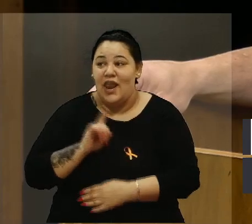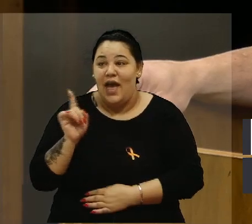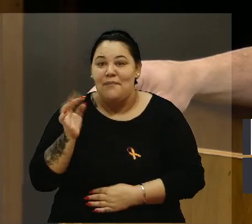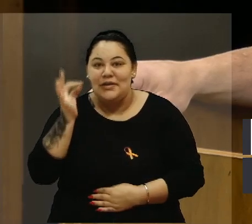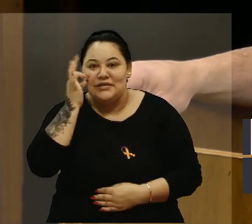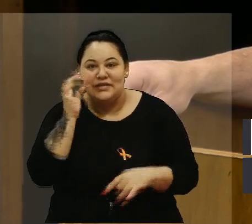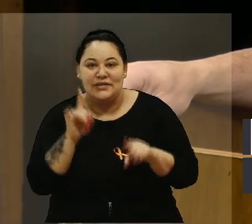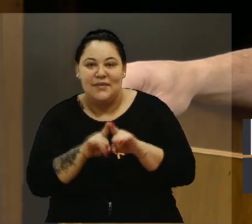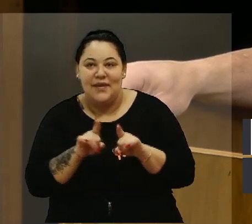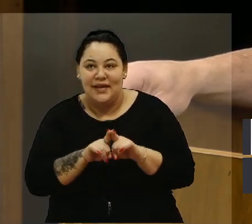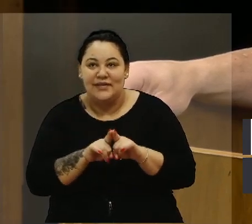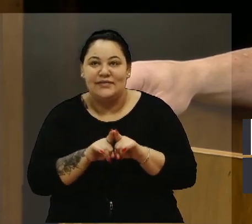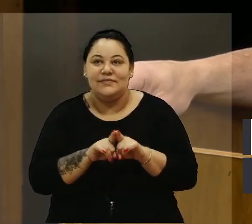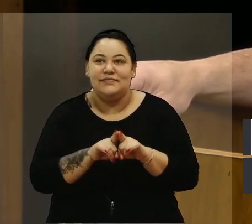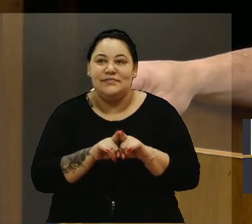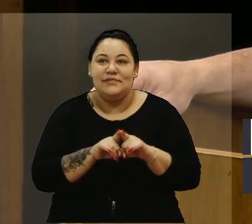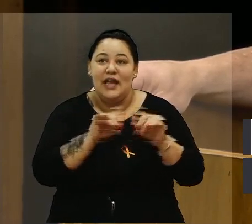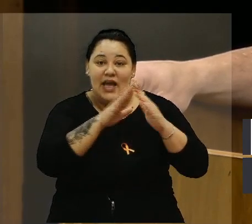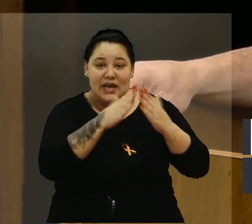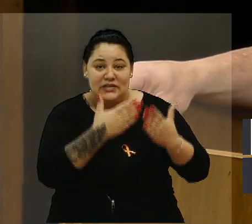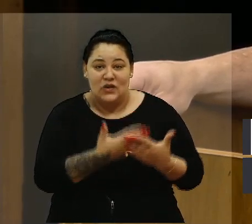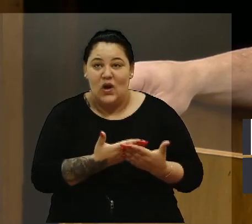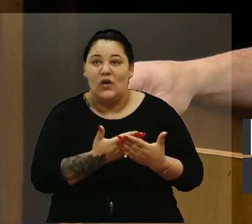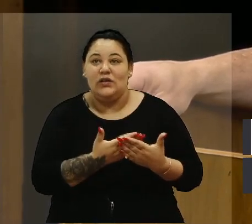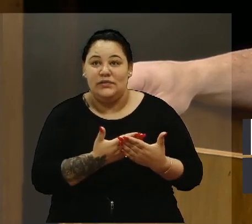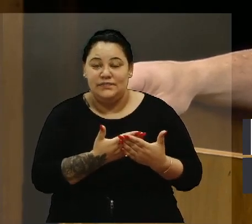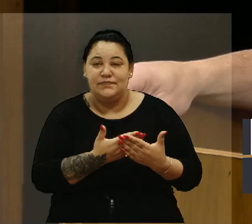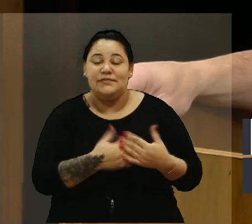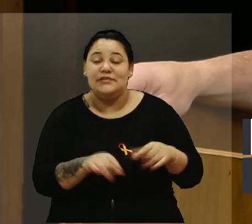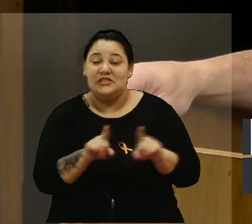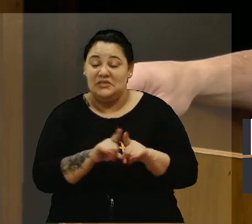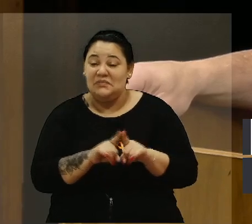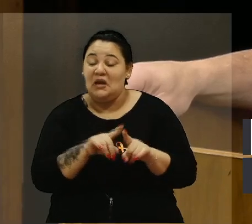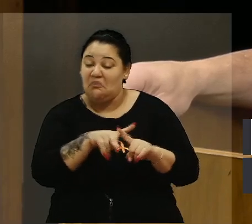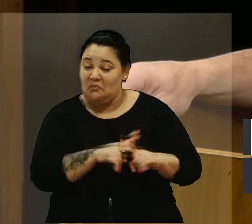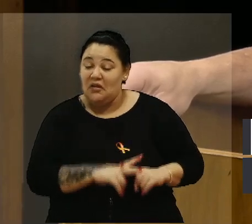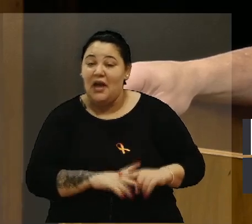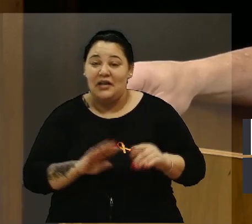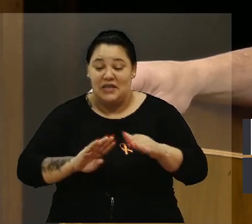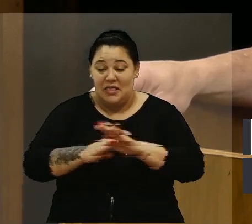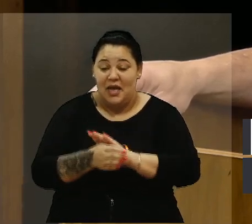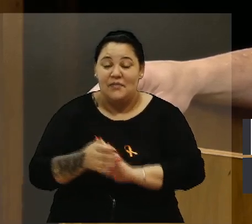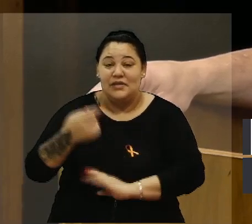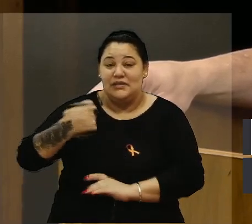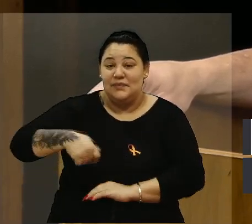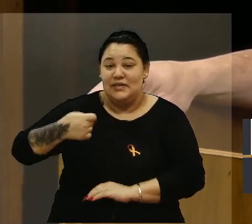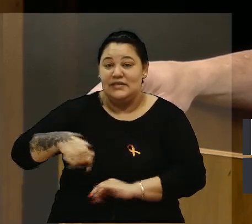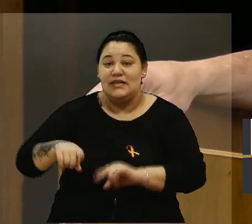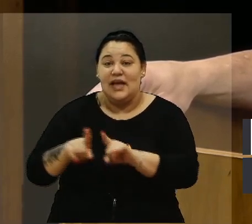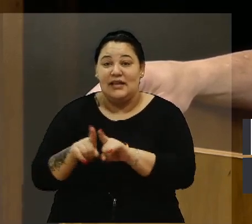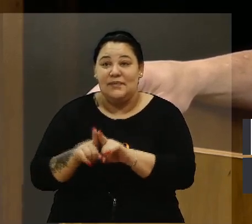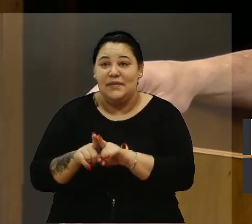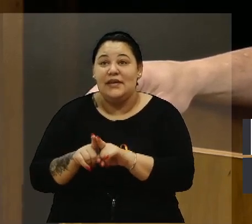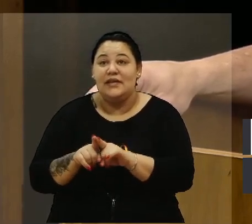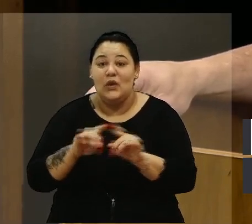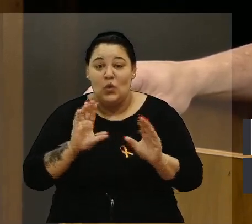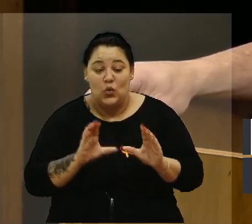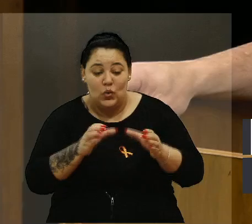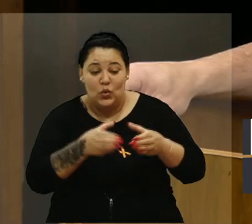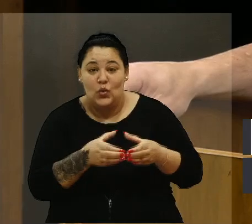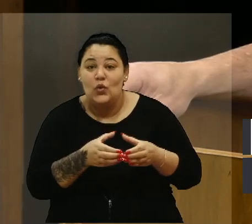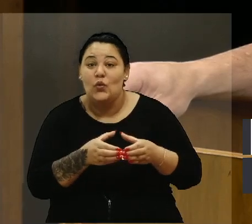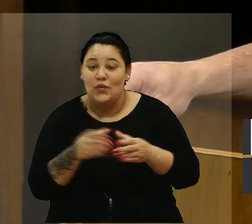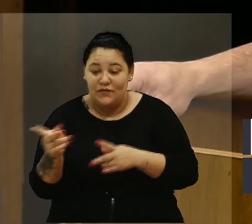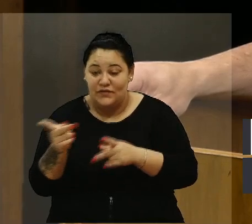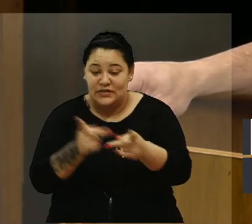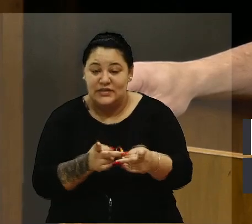com instrutores. A Escola do Mecânico, ela se adapta se precisar, a equipe na sua empresa